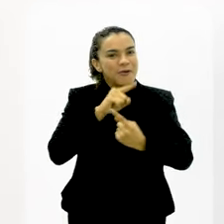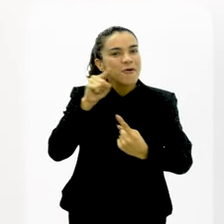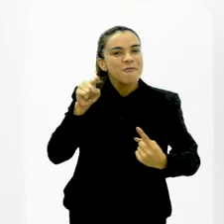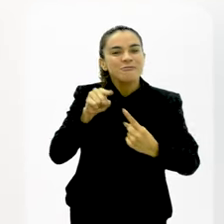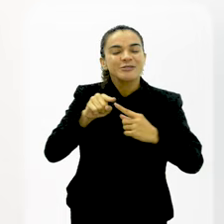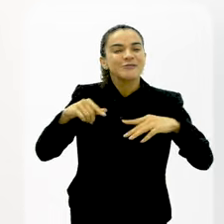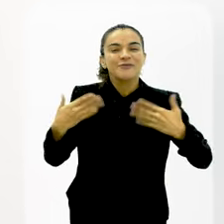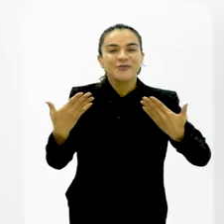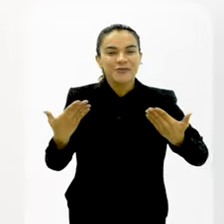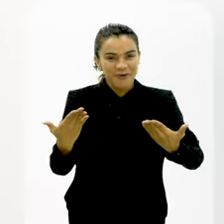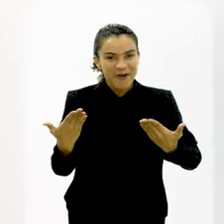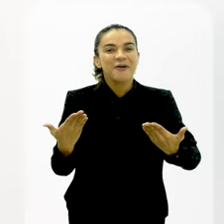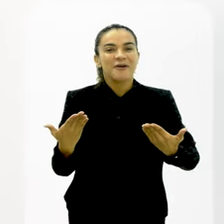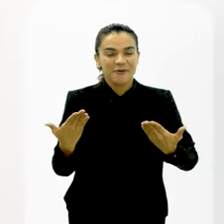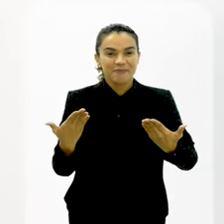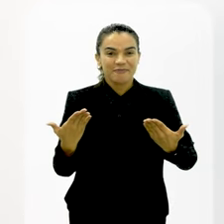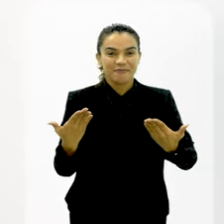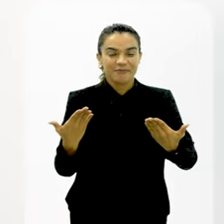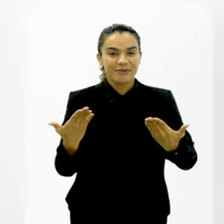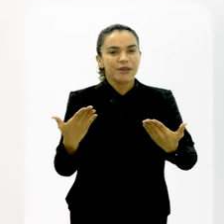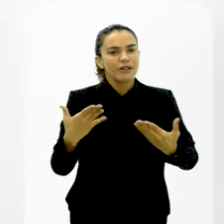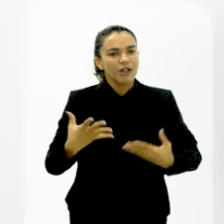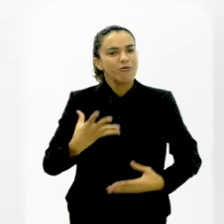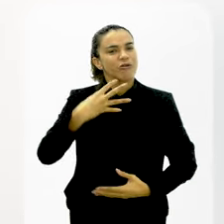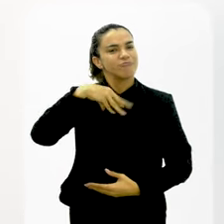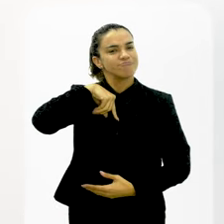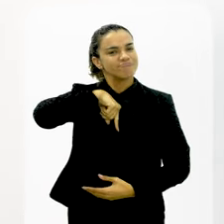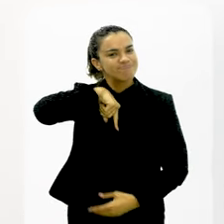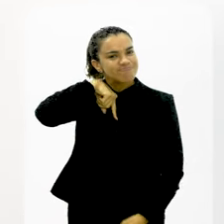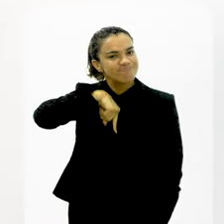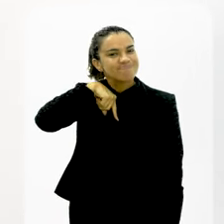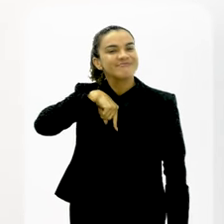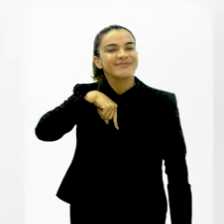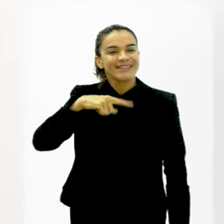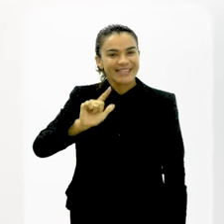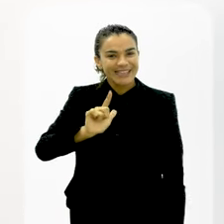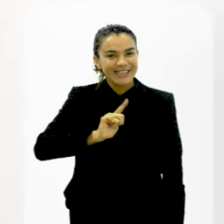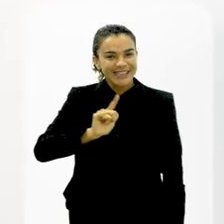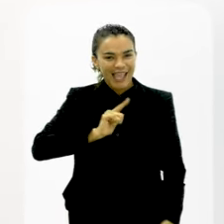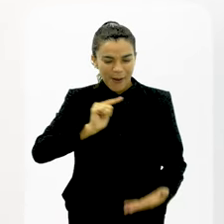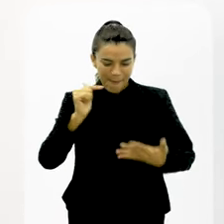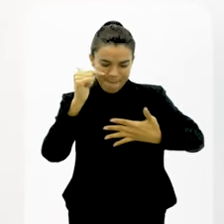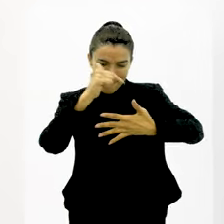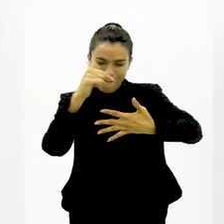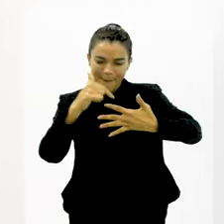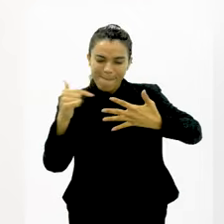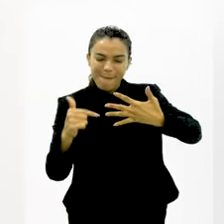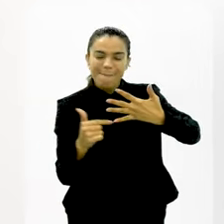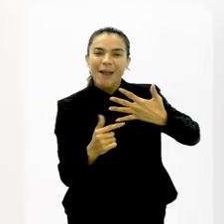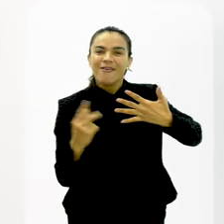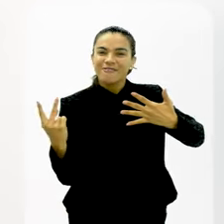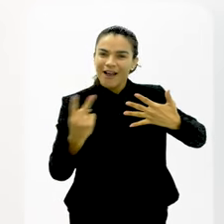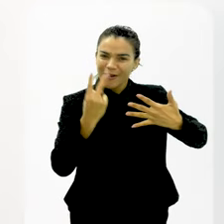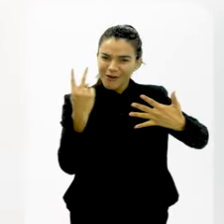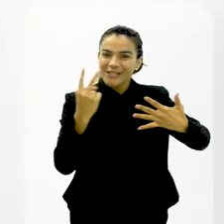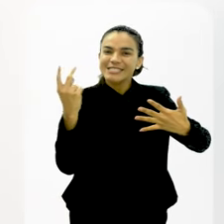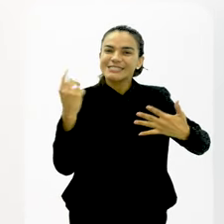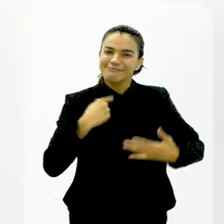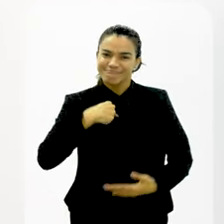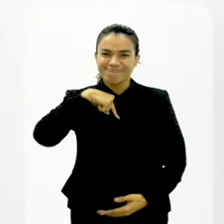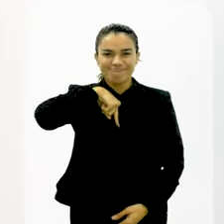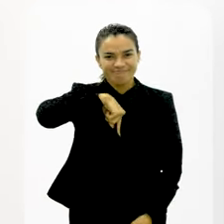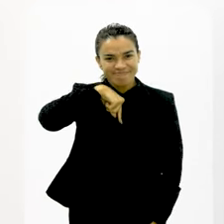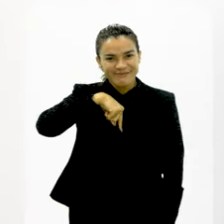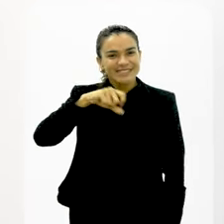chegar. Então, eu trago tudo isso dentro de mim, todos esses valores dentro de mim,